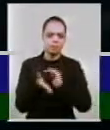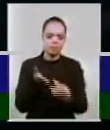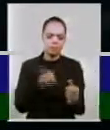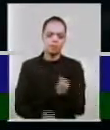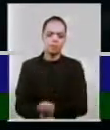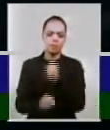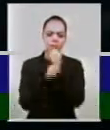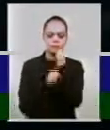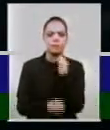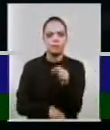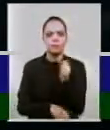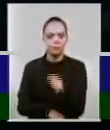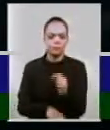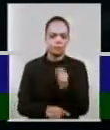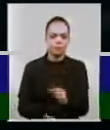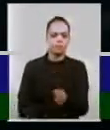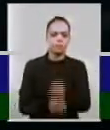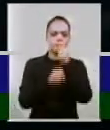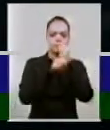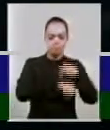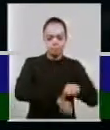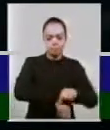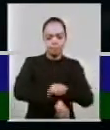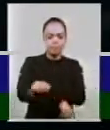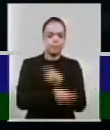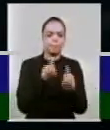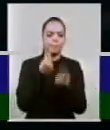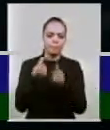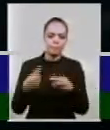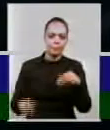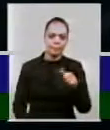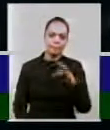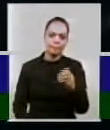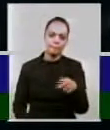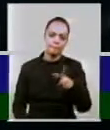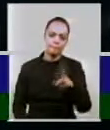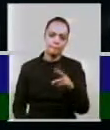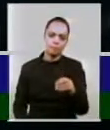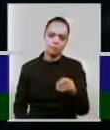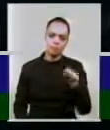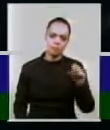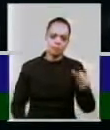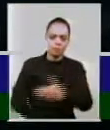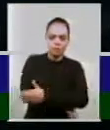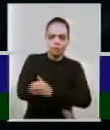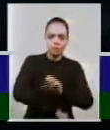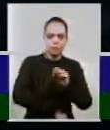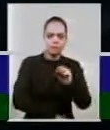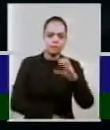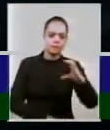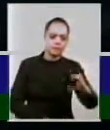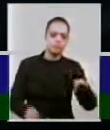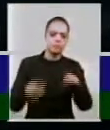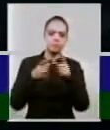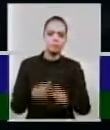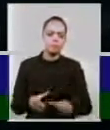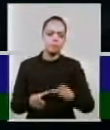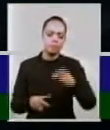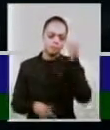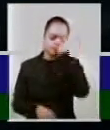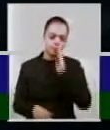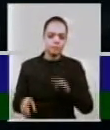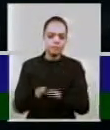de obras a construção de canaletas na Avenida Mato Grosso, esquina com a Rua Santa Catarina, no bairro Brasil, na